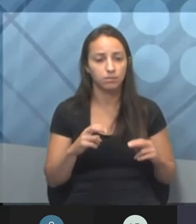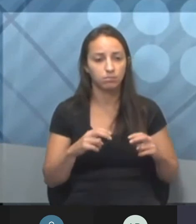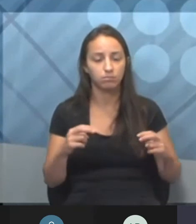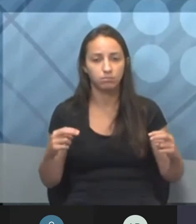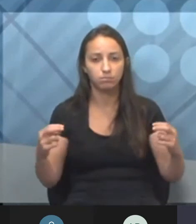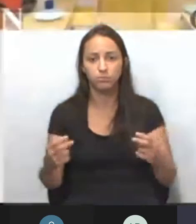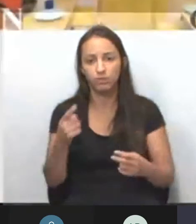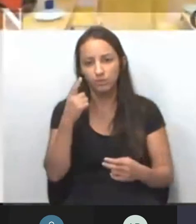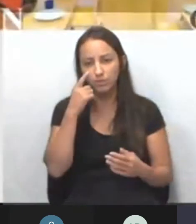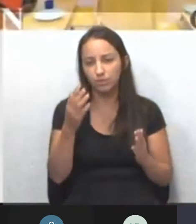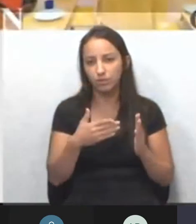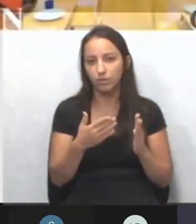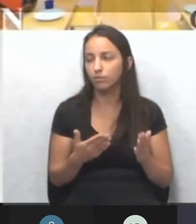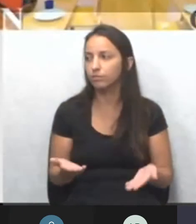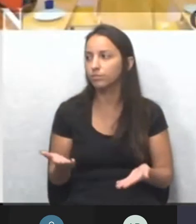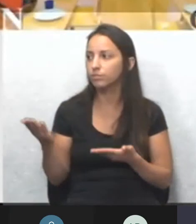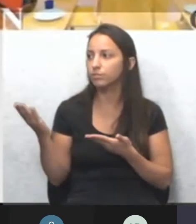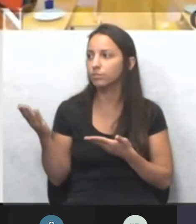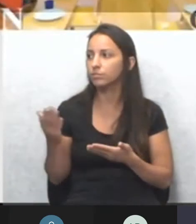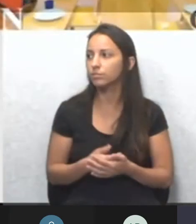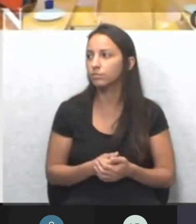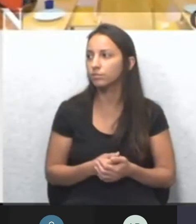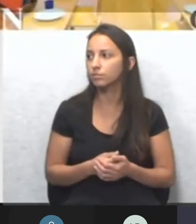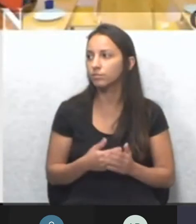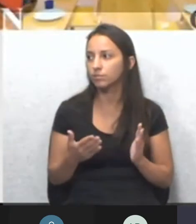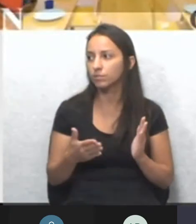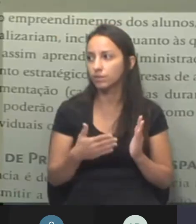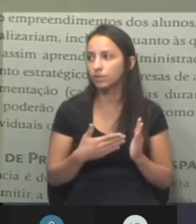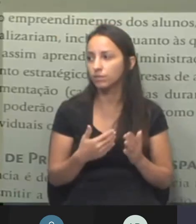indicado no livro. Vamos ao livro novamente? Ao livro.